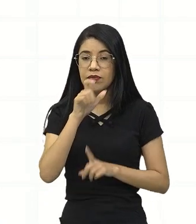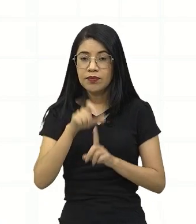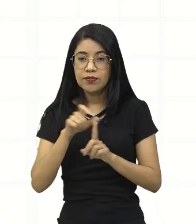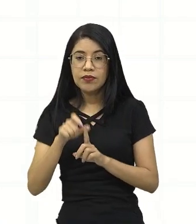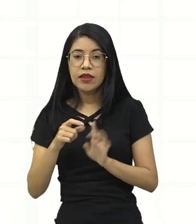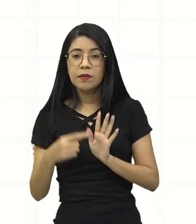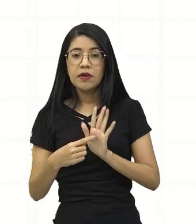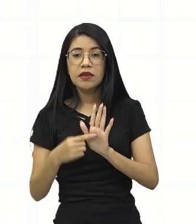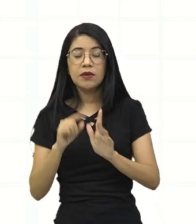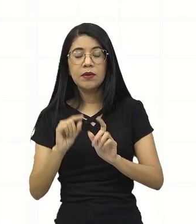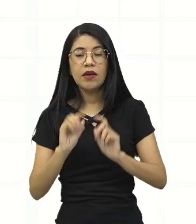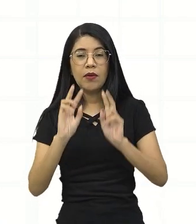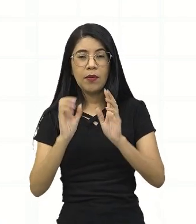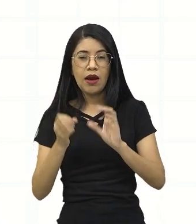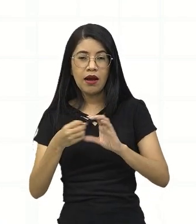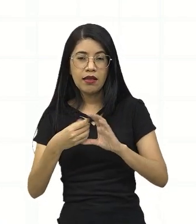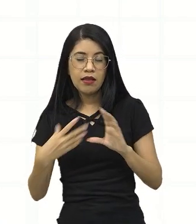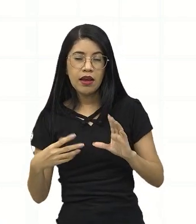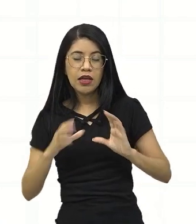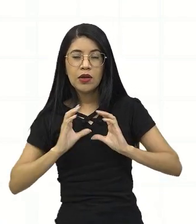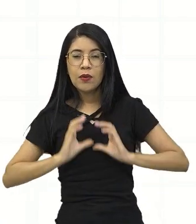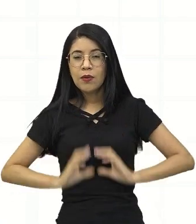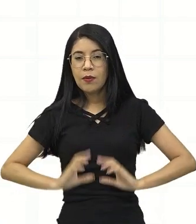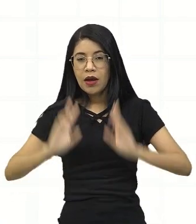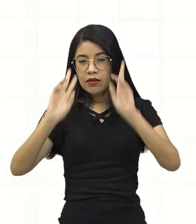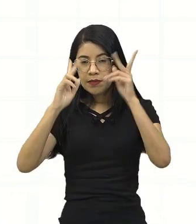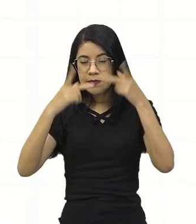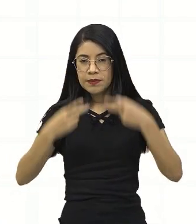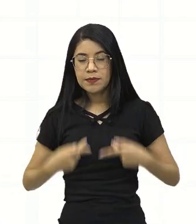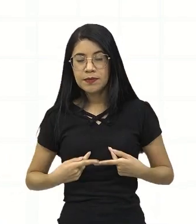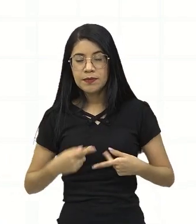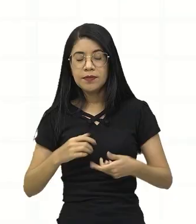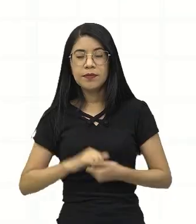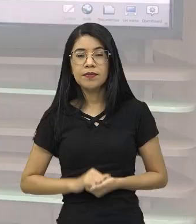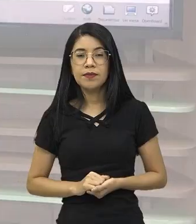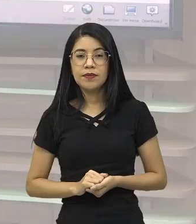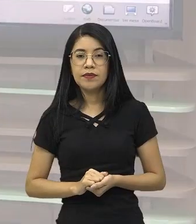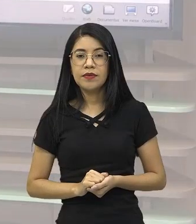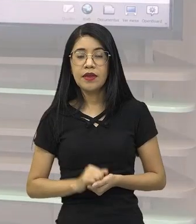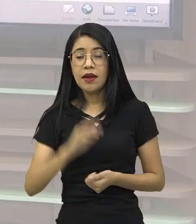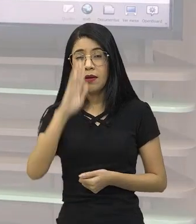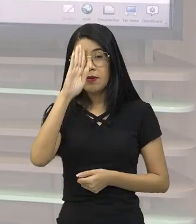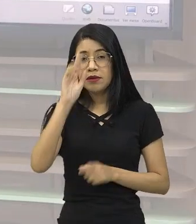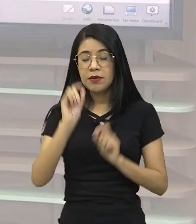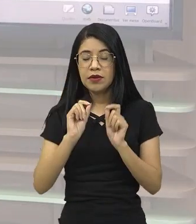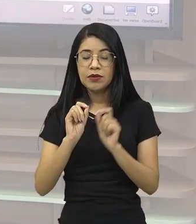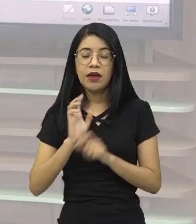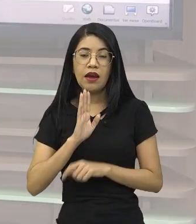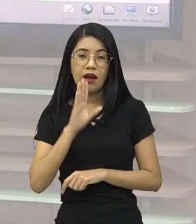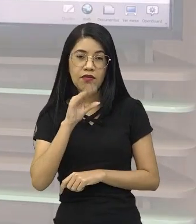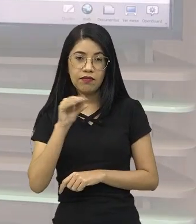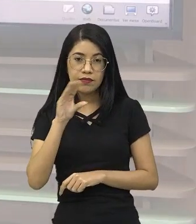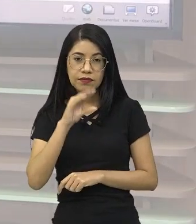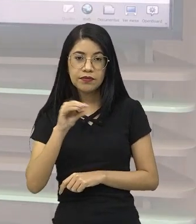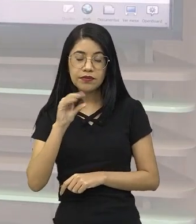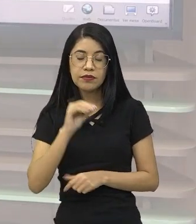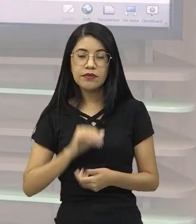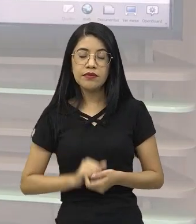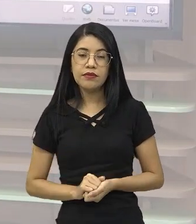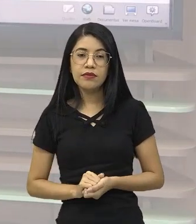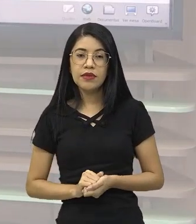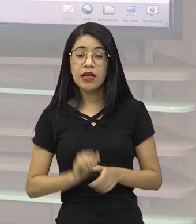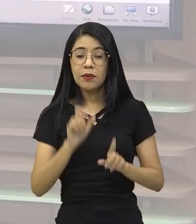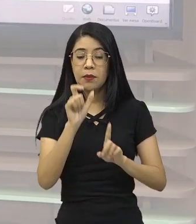as características, os comportamentos humanos, especialmente a fala. Esses